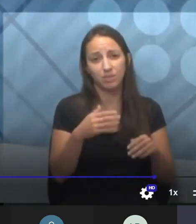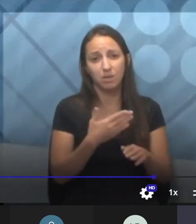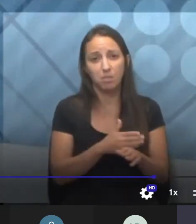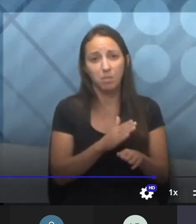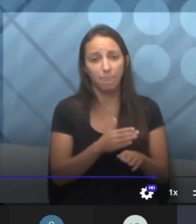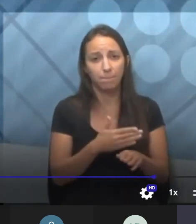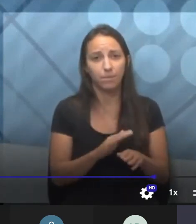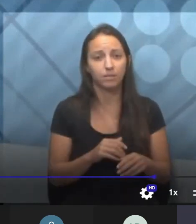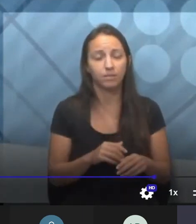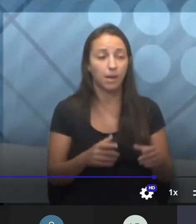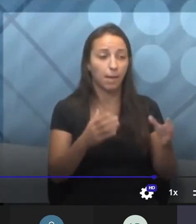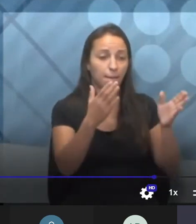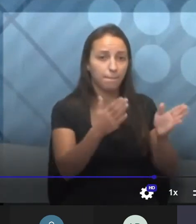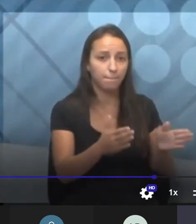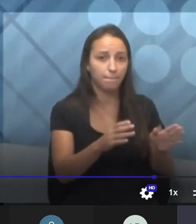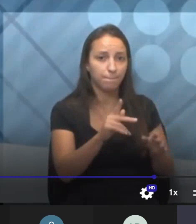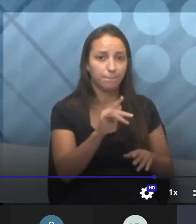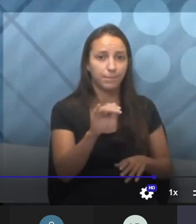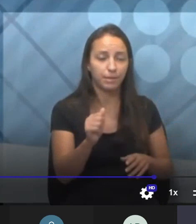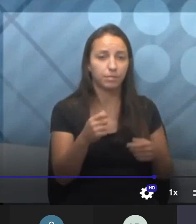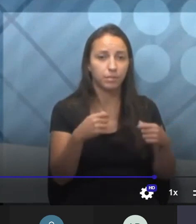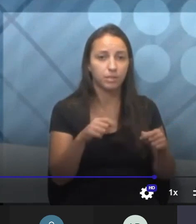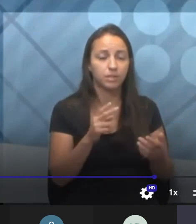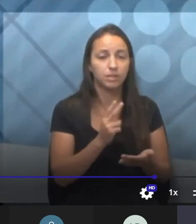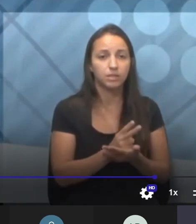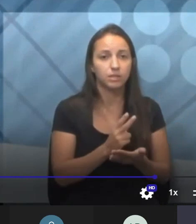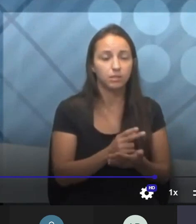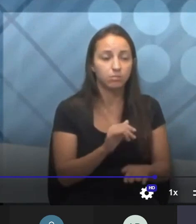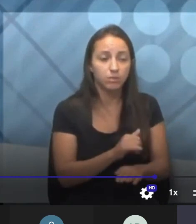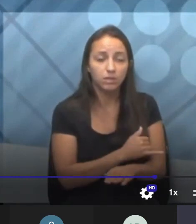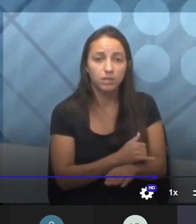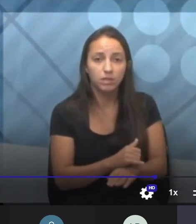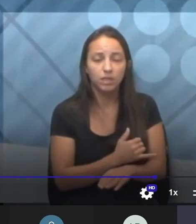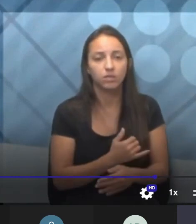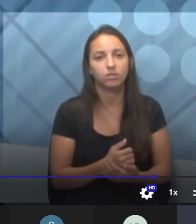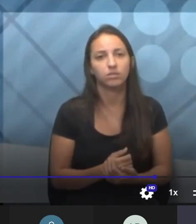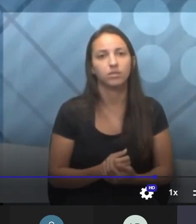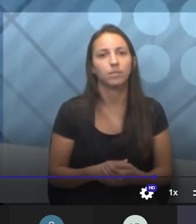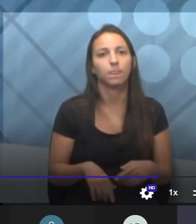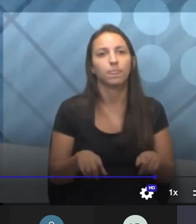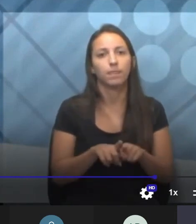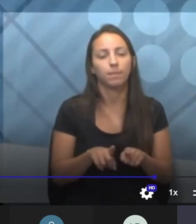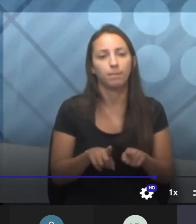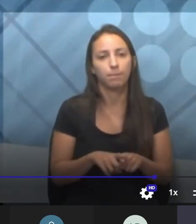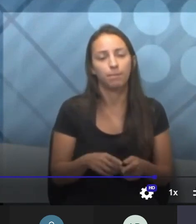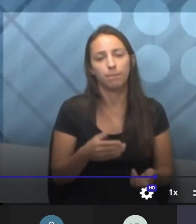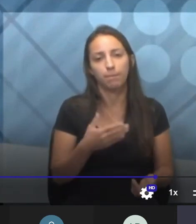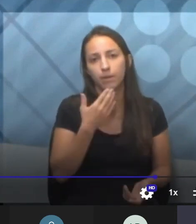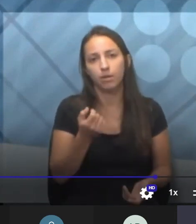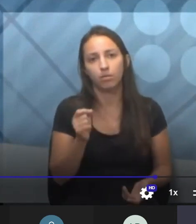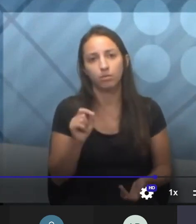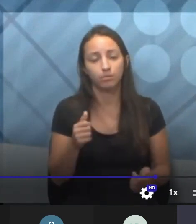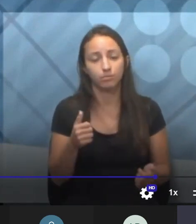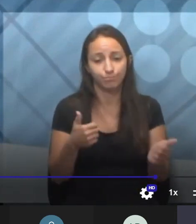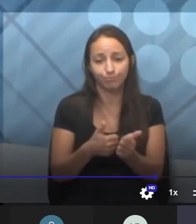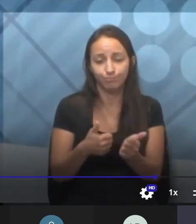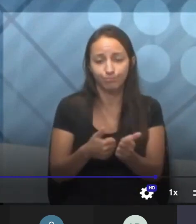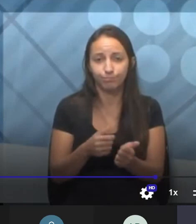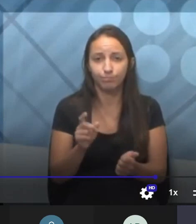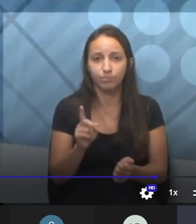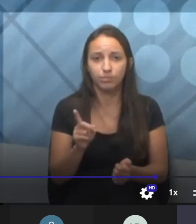pia é sempre estratégica entre o armazenamento e a cocção. E, claro, que preferencialmente não